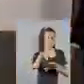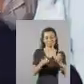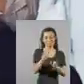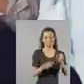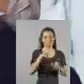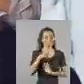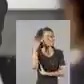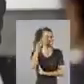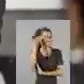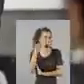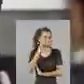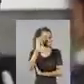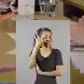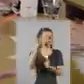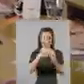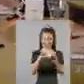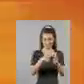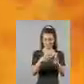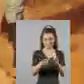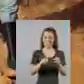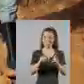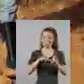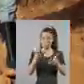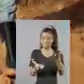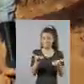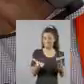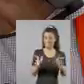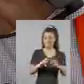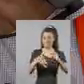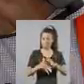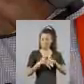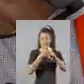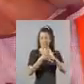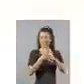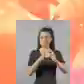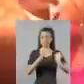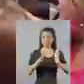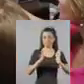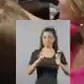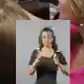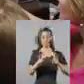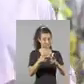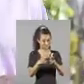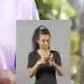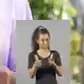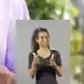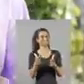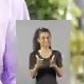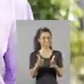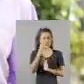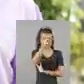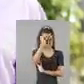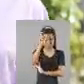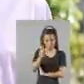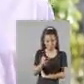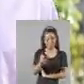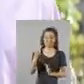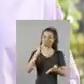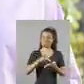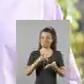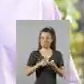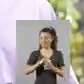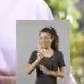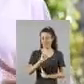tem experiência para resolver os problemas, equilíbrio e liderança nos momentos de crise. Um prefeito de